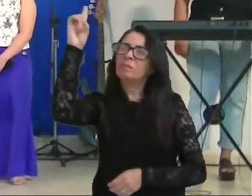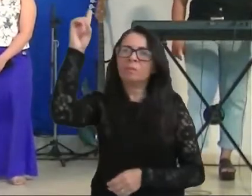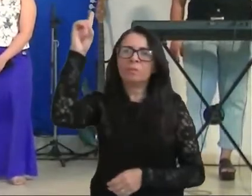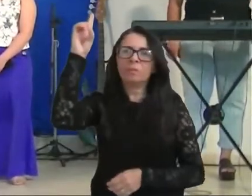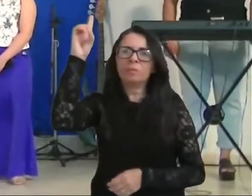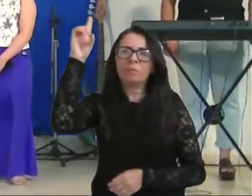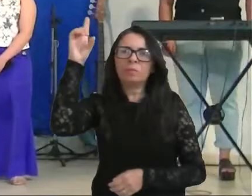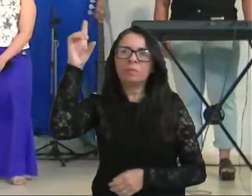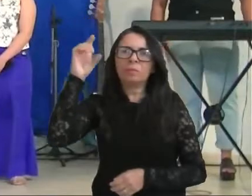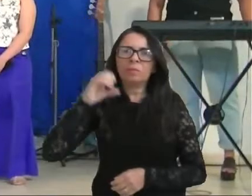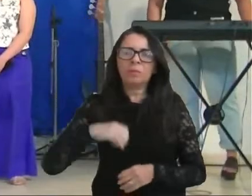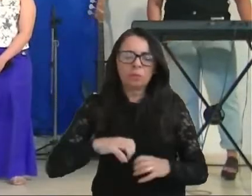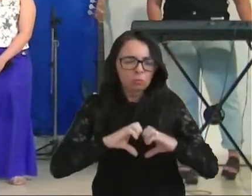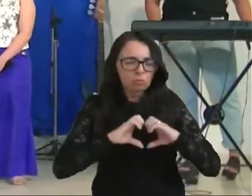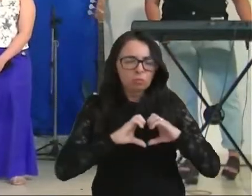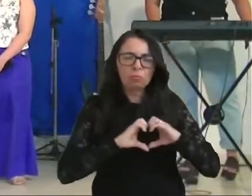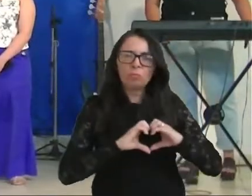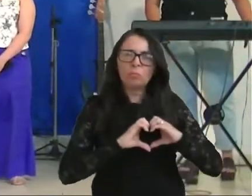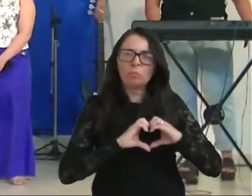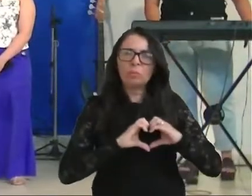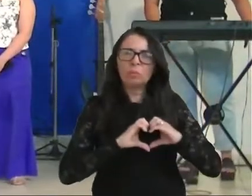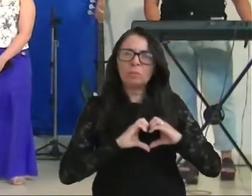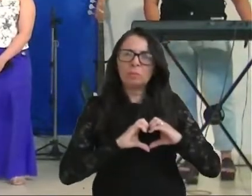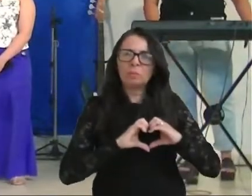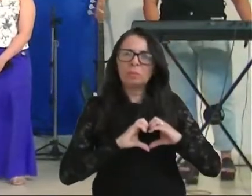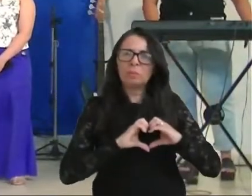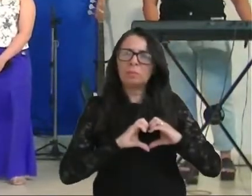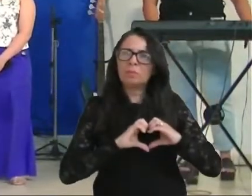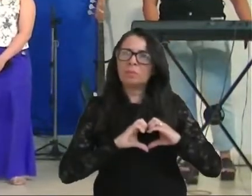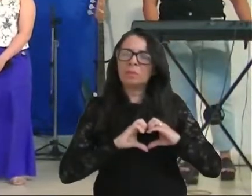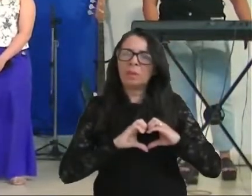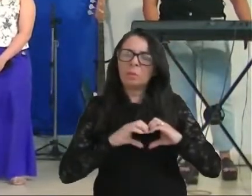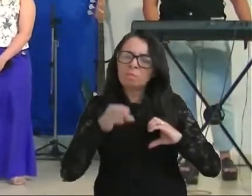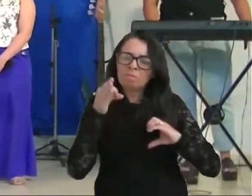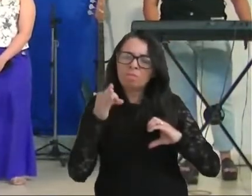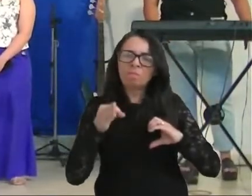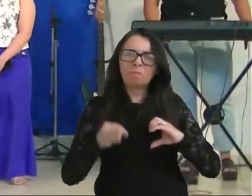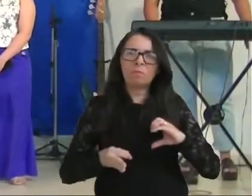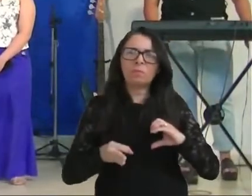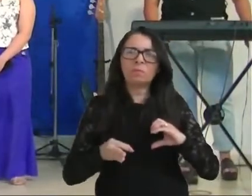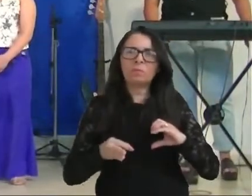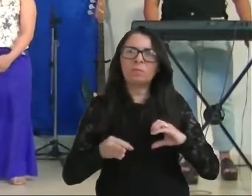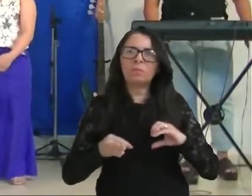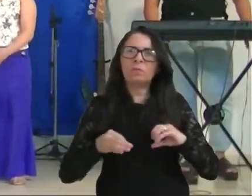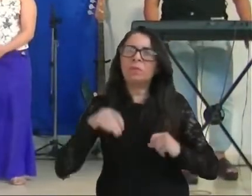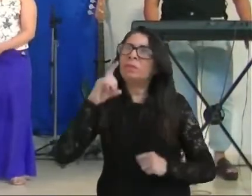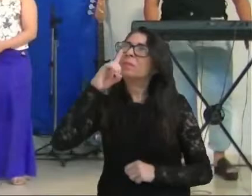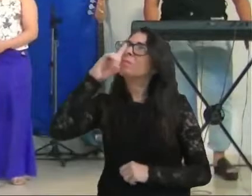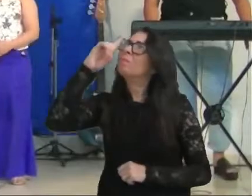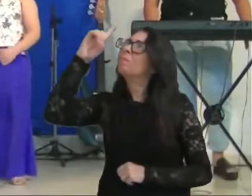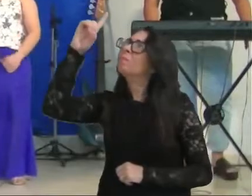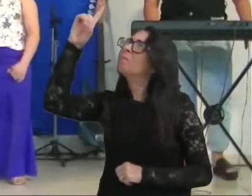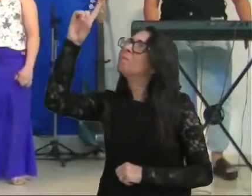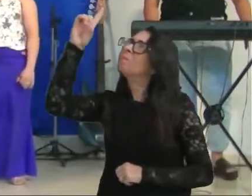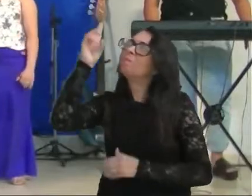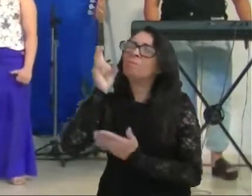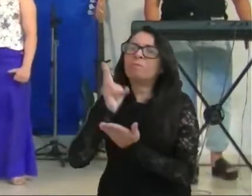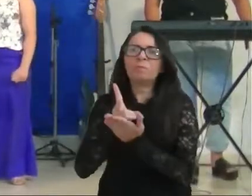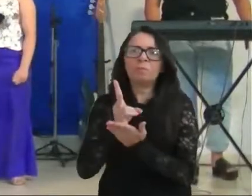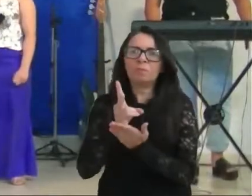orando, agradecendo a Deus por todos os nossos dias. E que possamos sempre